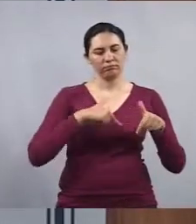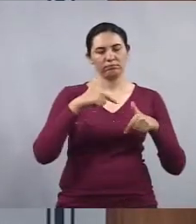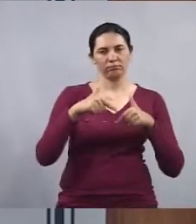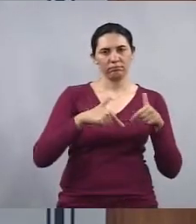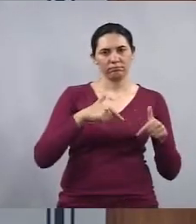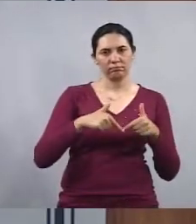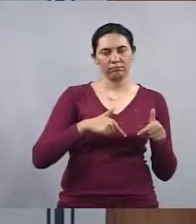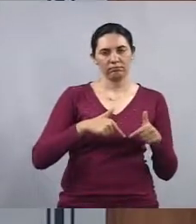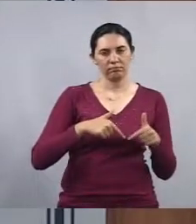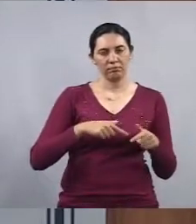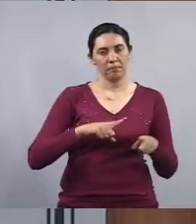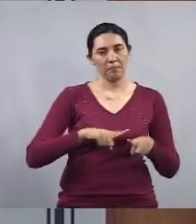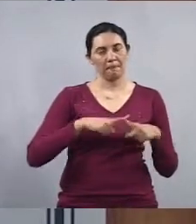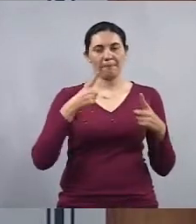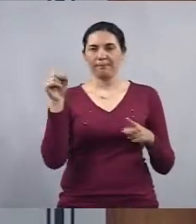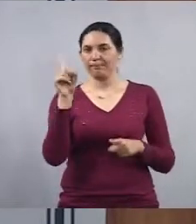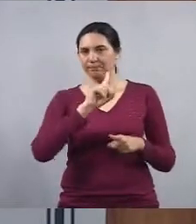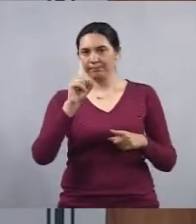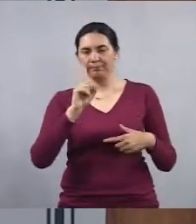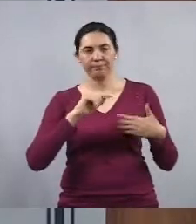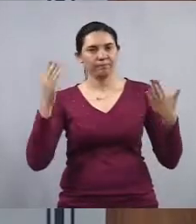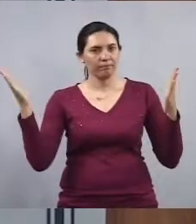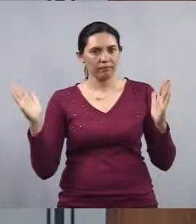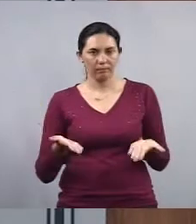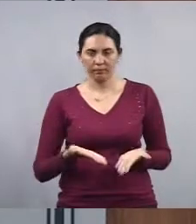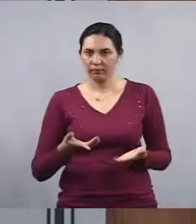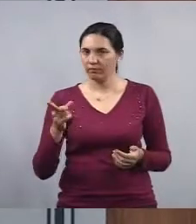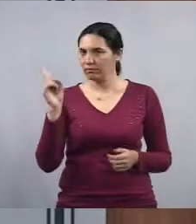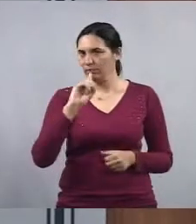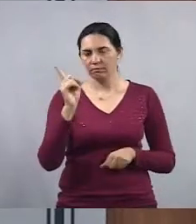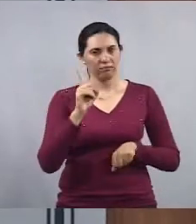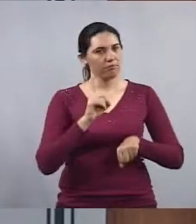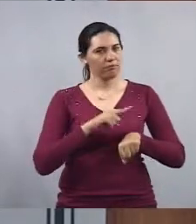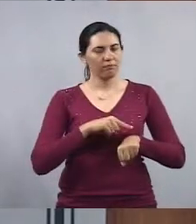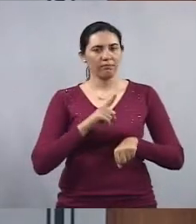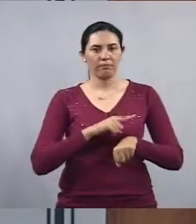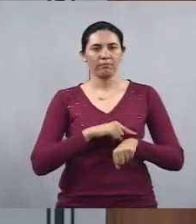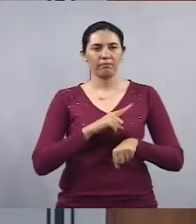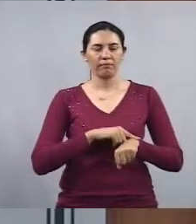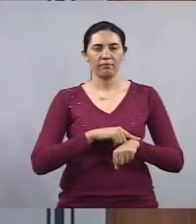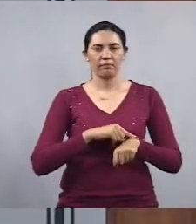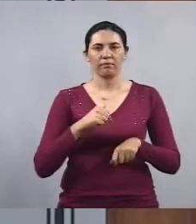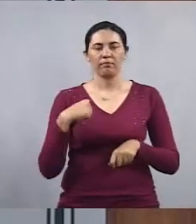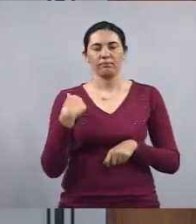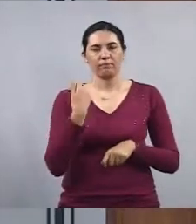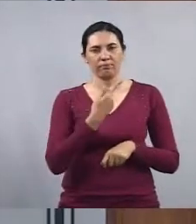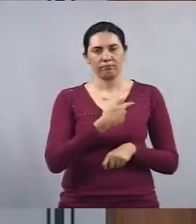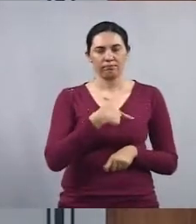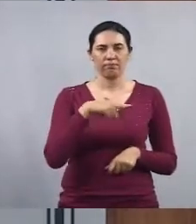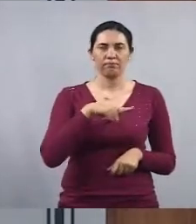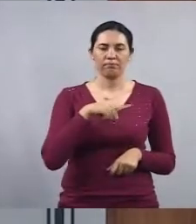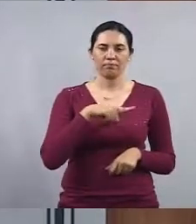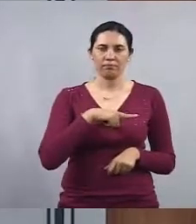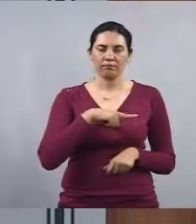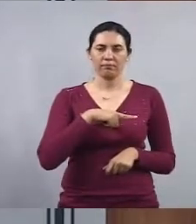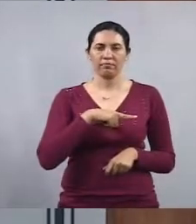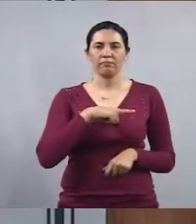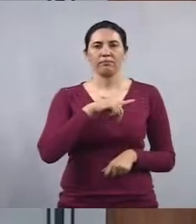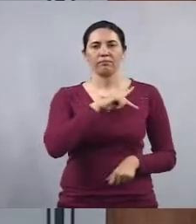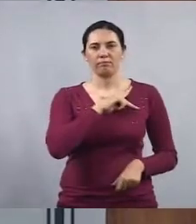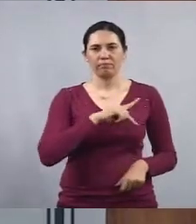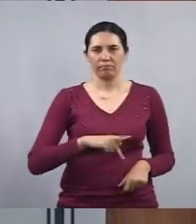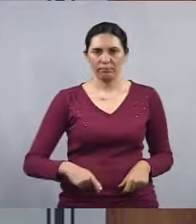mas não agora Vereador gallet não é momento nós temos um presidente corrupto